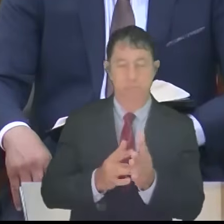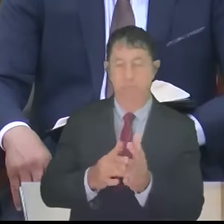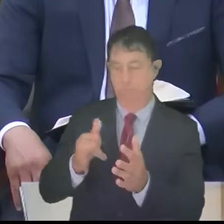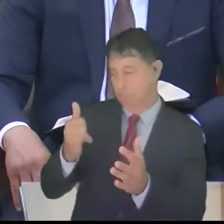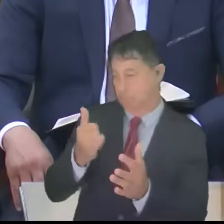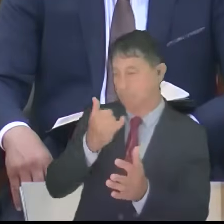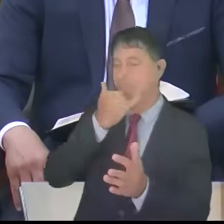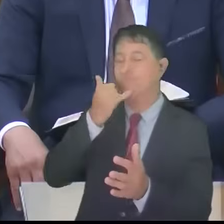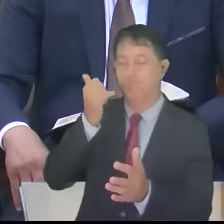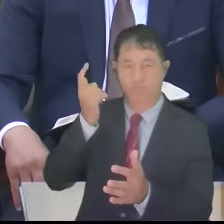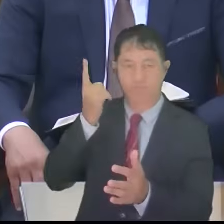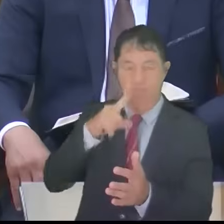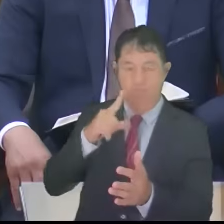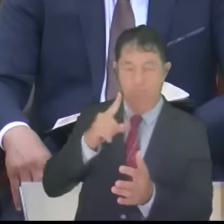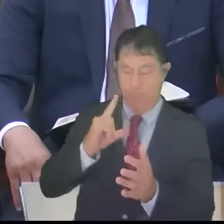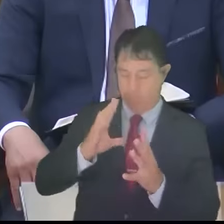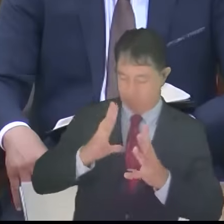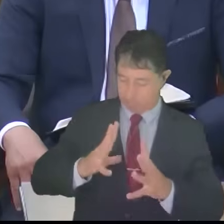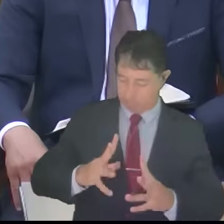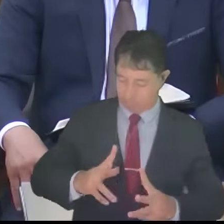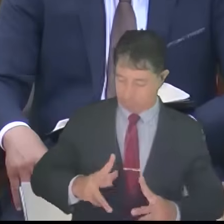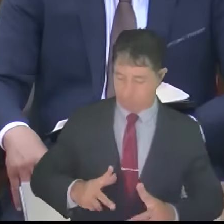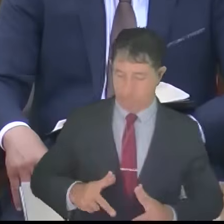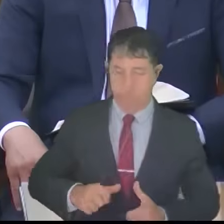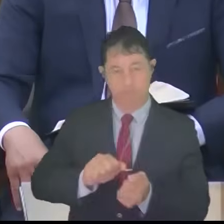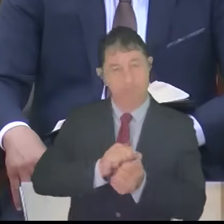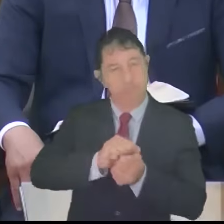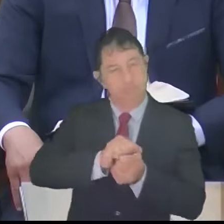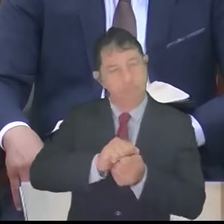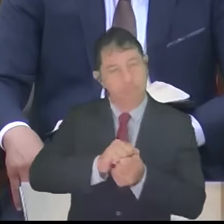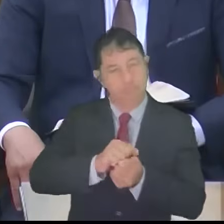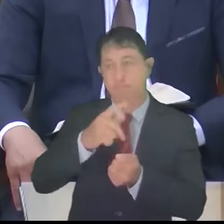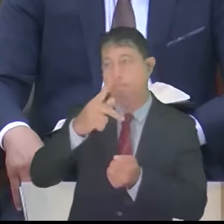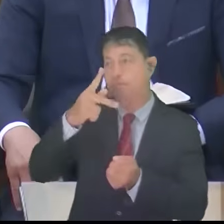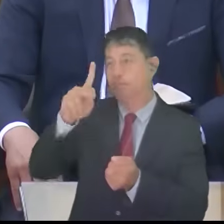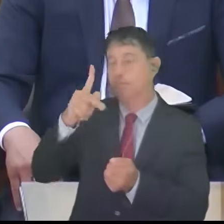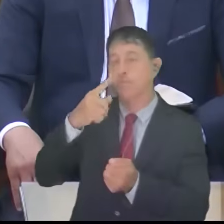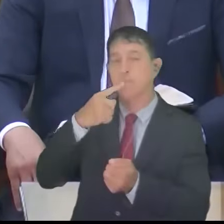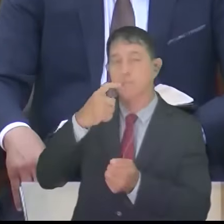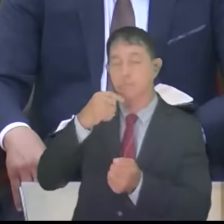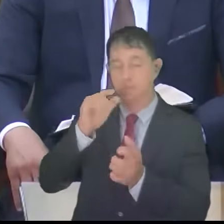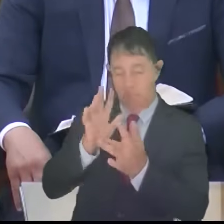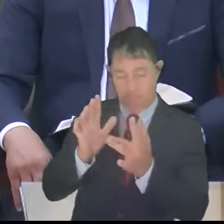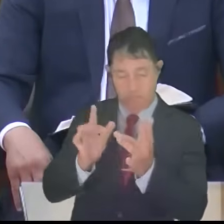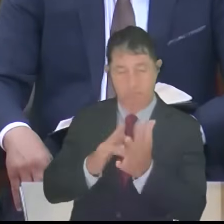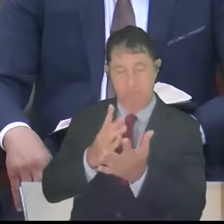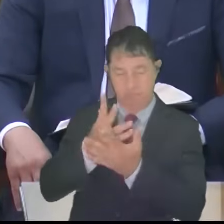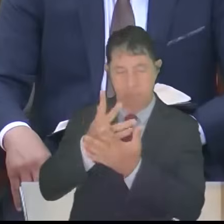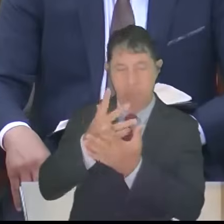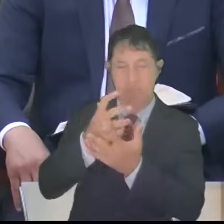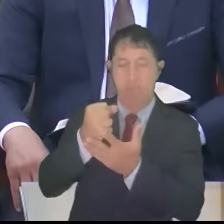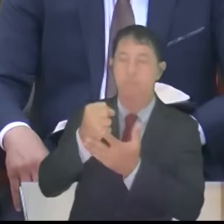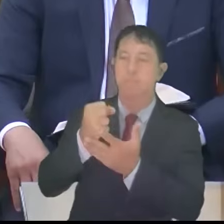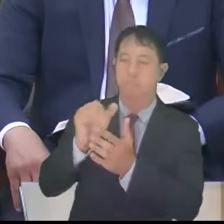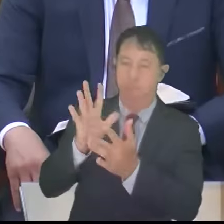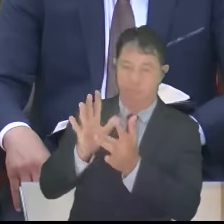perdoado, eu estou lavado pelo sangue de Jesus, eu estou salvo na pessoa bendita de Jesus